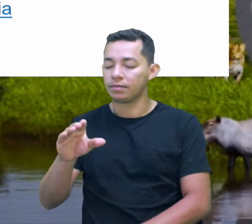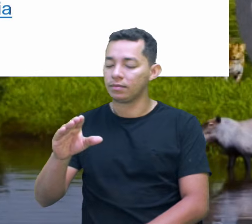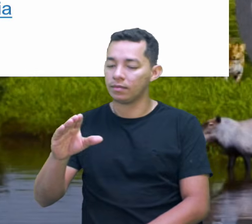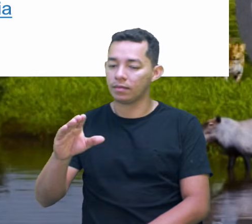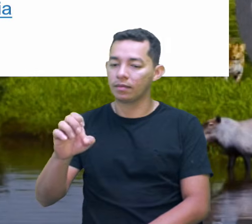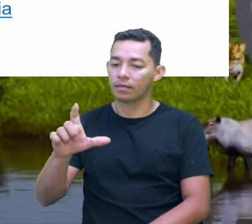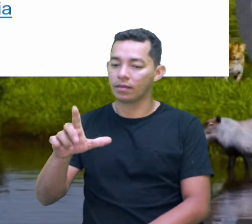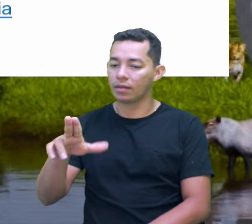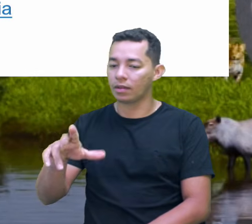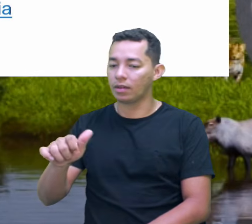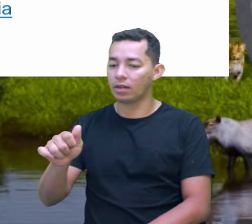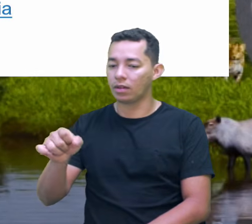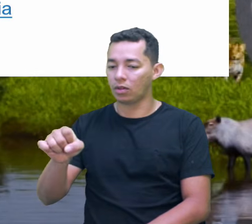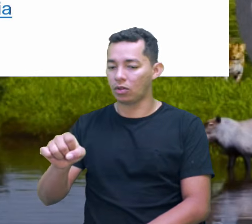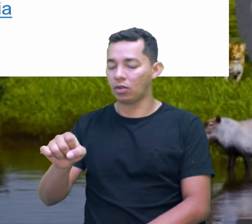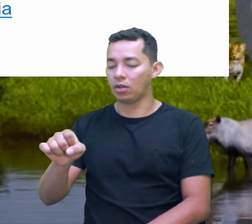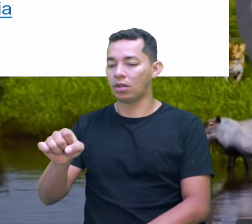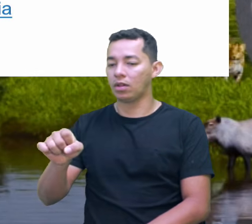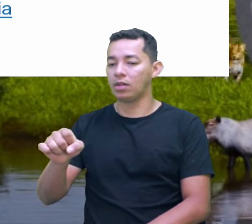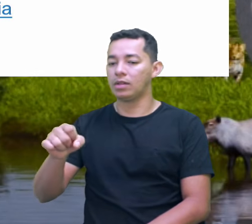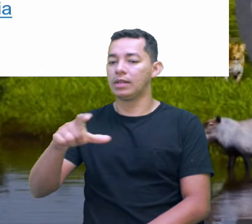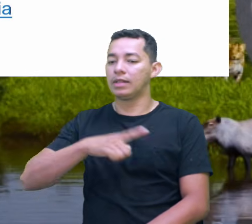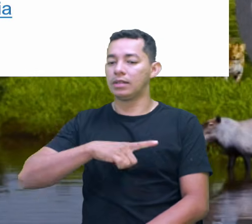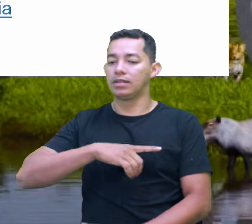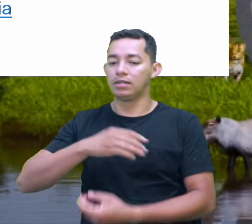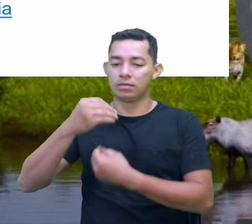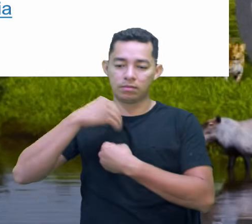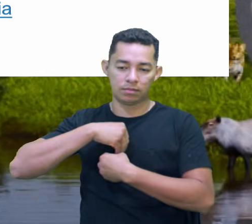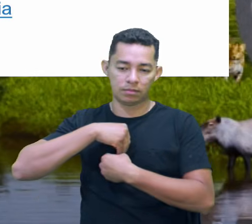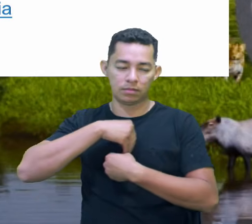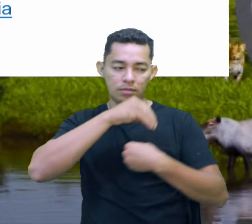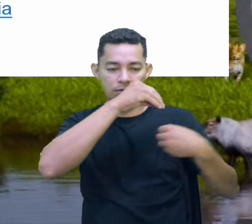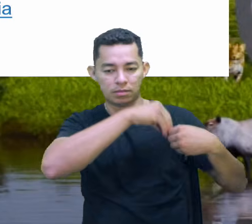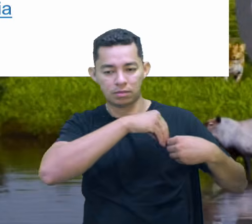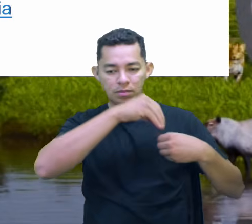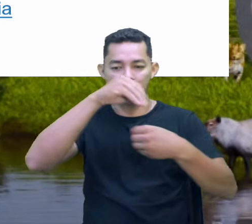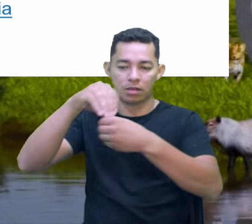terrestre podem ter funções diferentes, né,